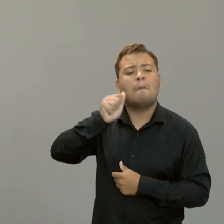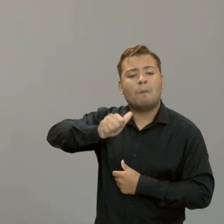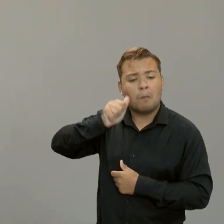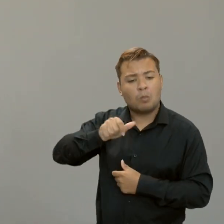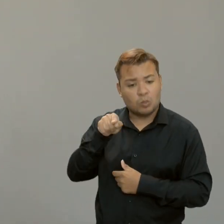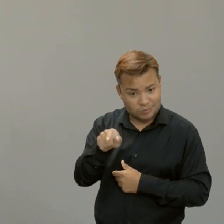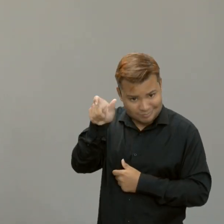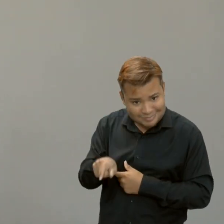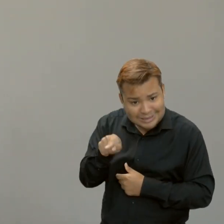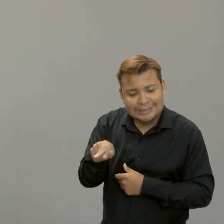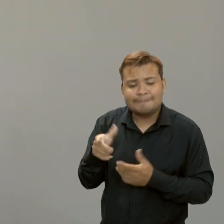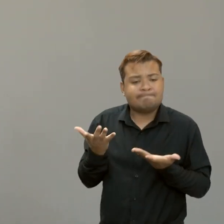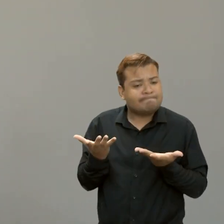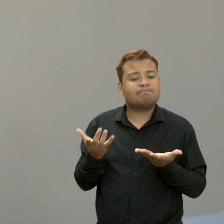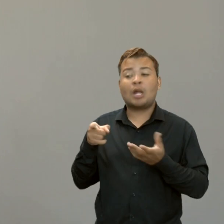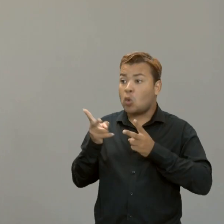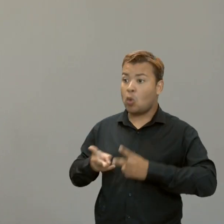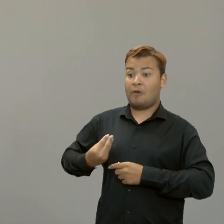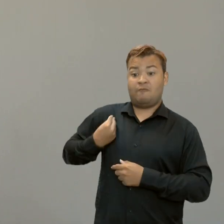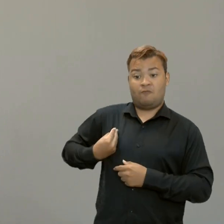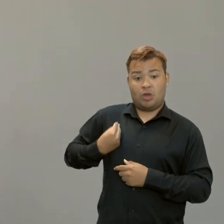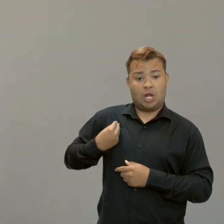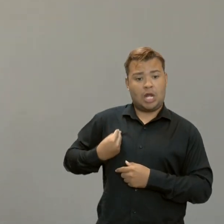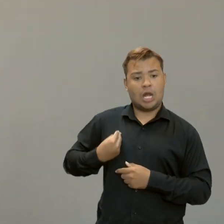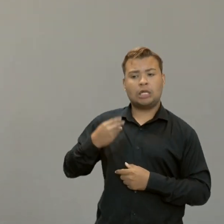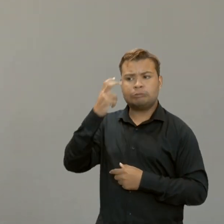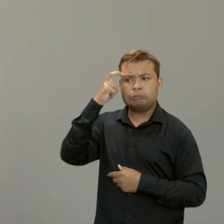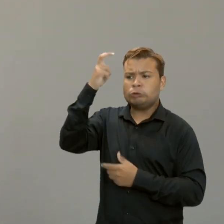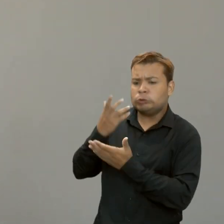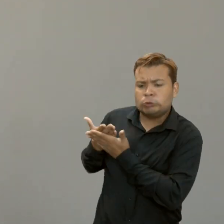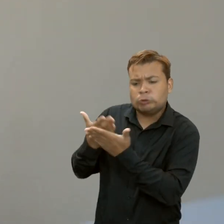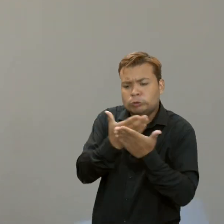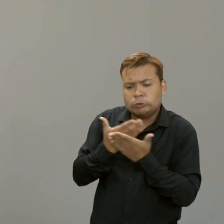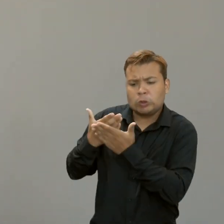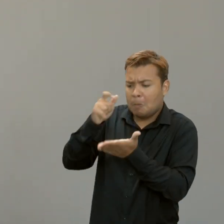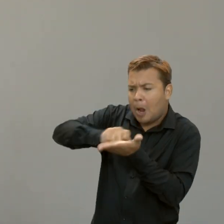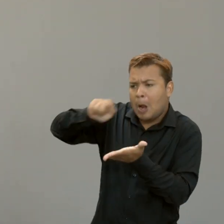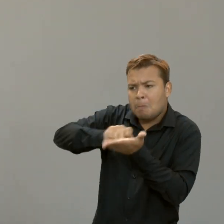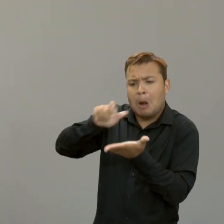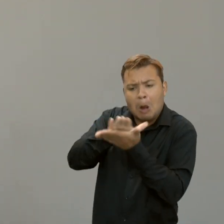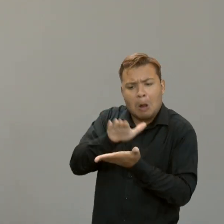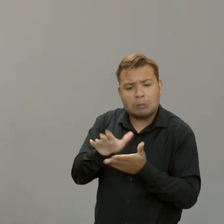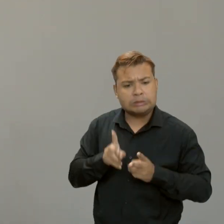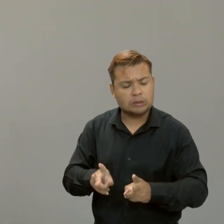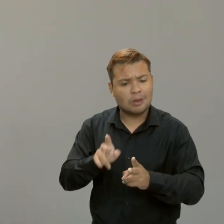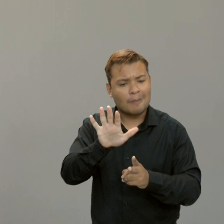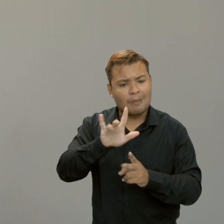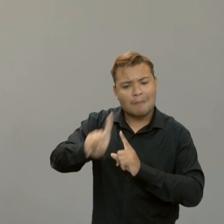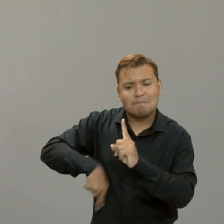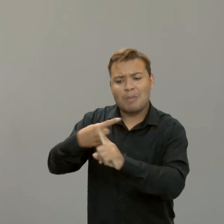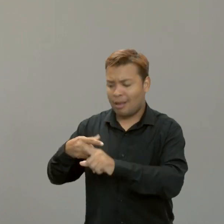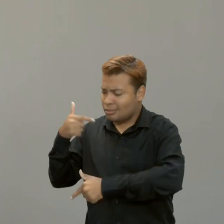continuar a sua vida intelectual, a sua vida como escritora, tendo que trabalhar